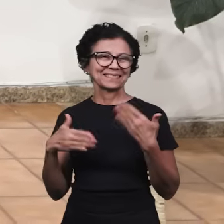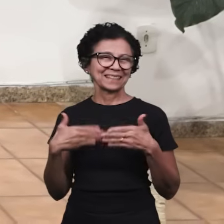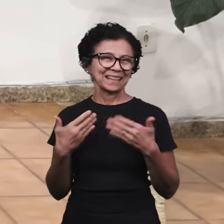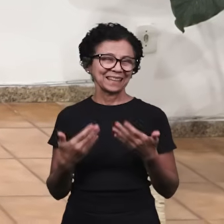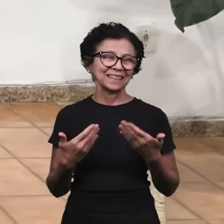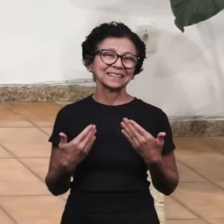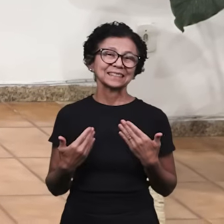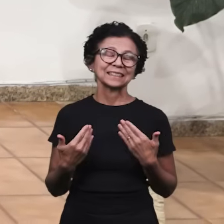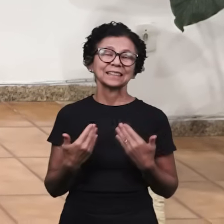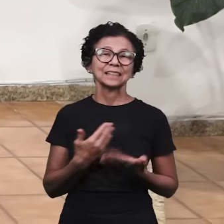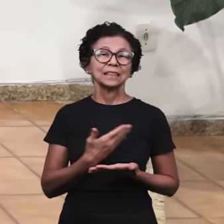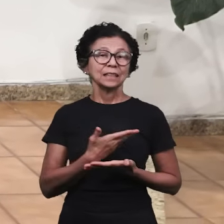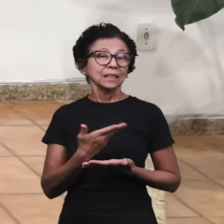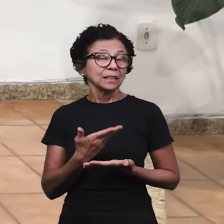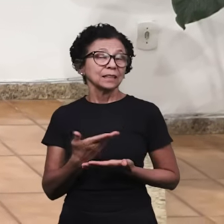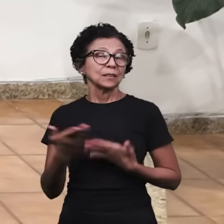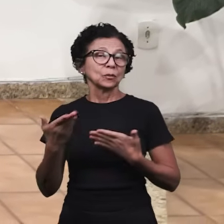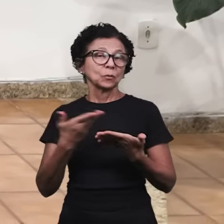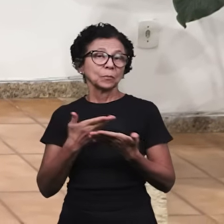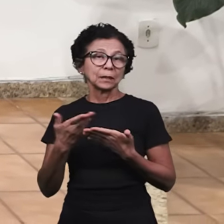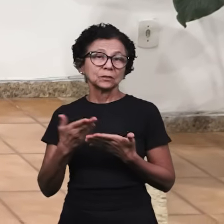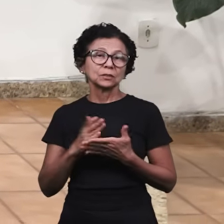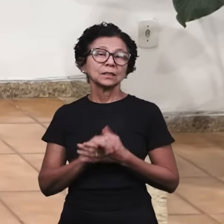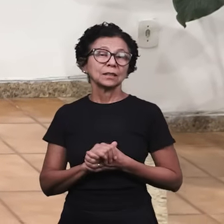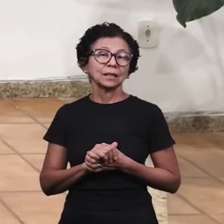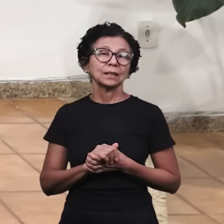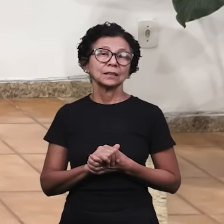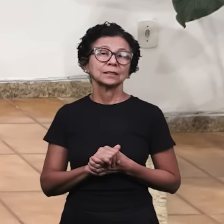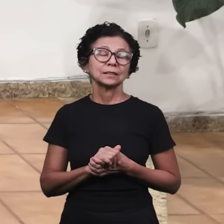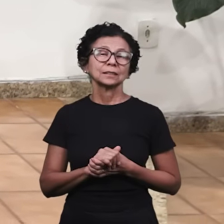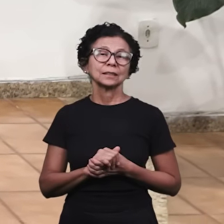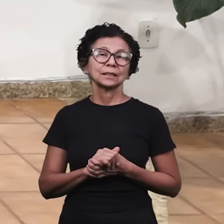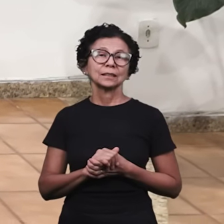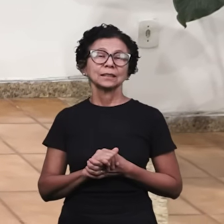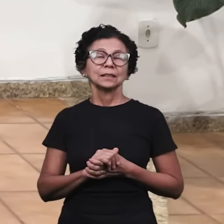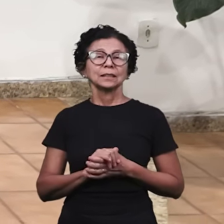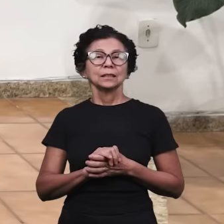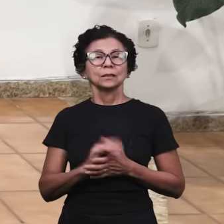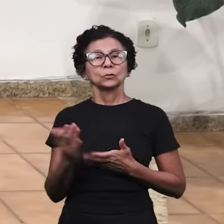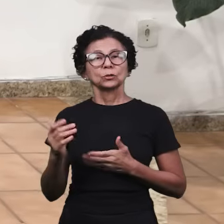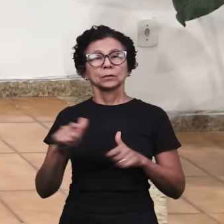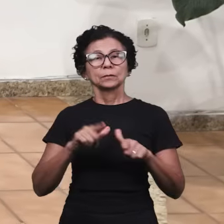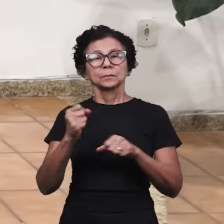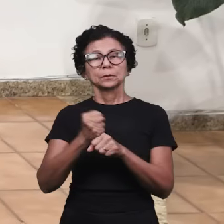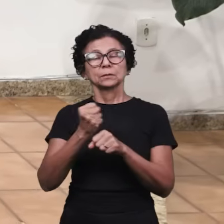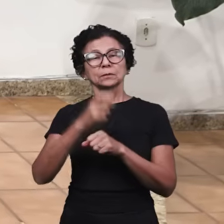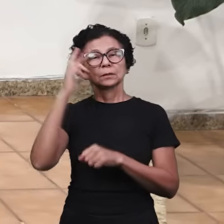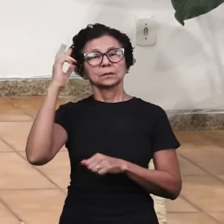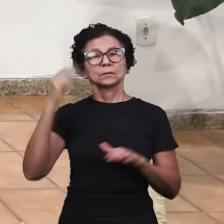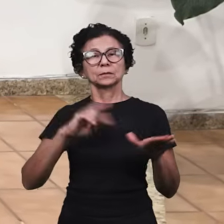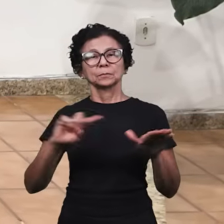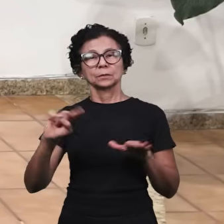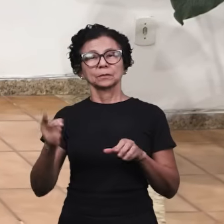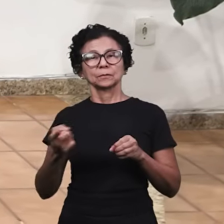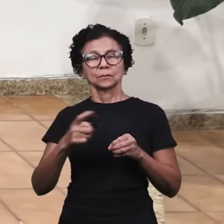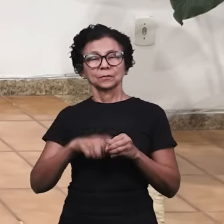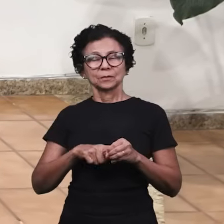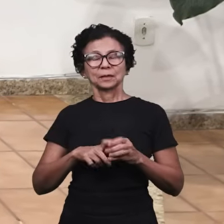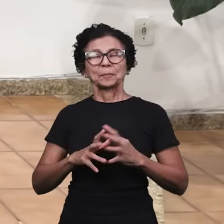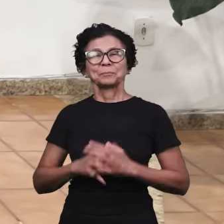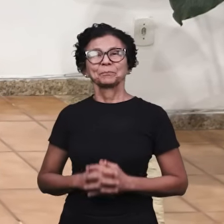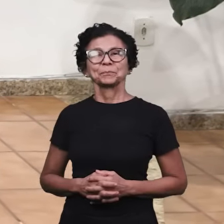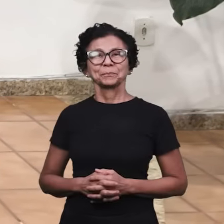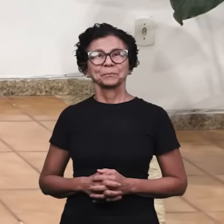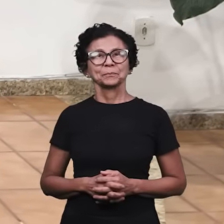estamos muito alegres por compartilharmos com vocês o empenho e o trabalho dos irmãos na realização da obra do Senhor. Semana que vem retornaremos com